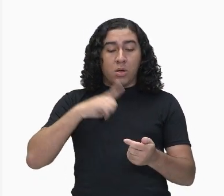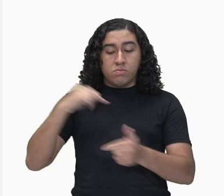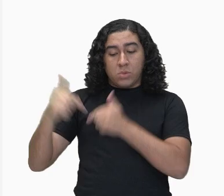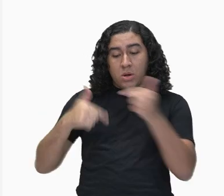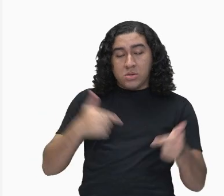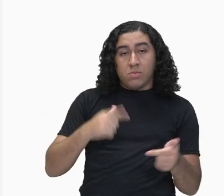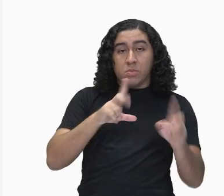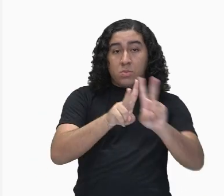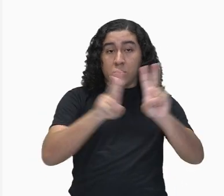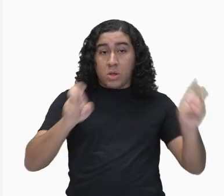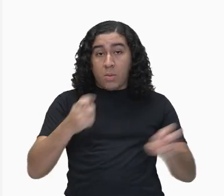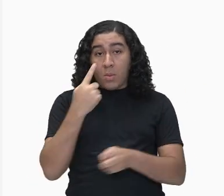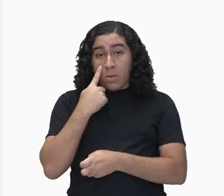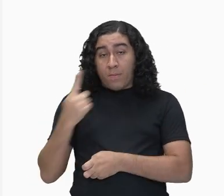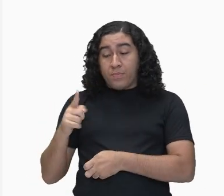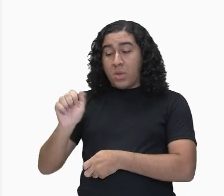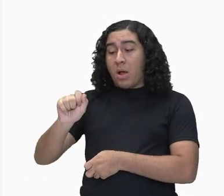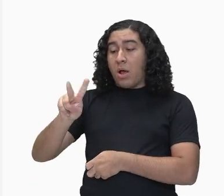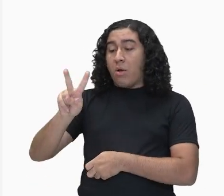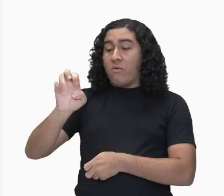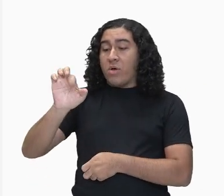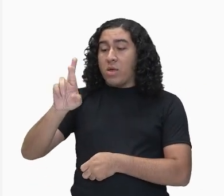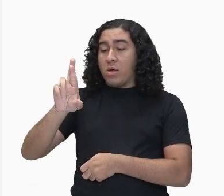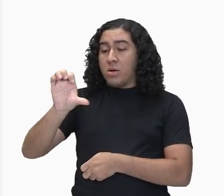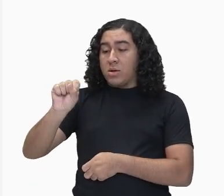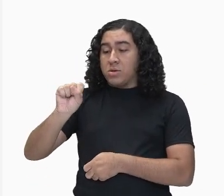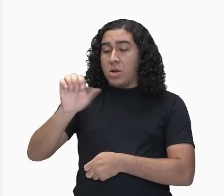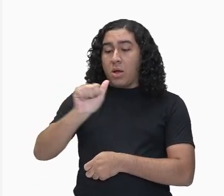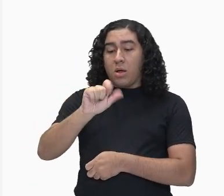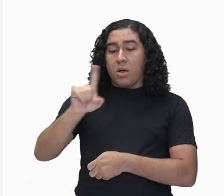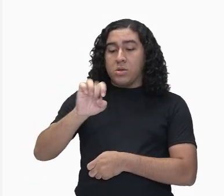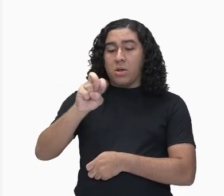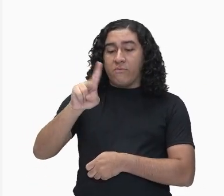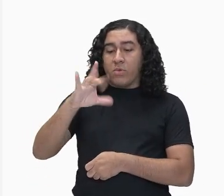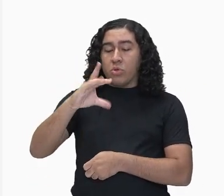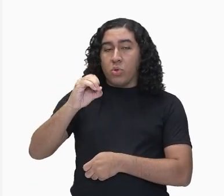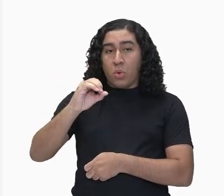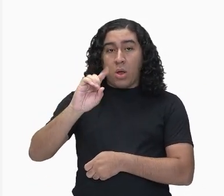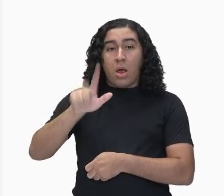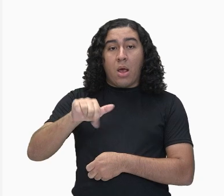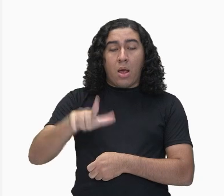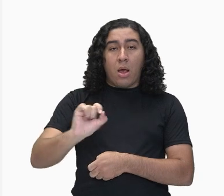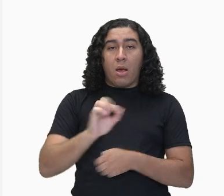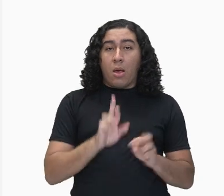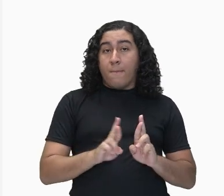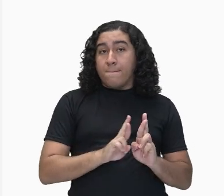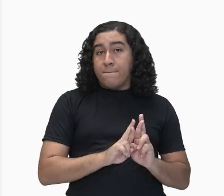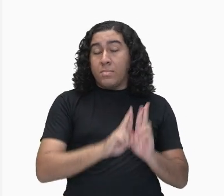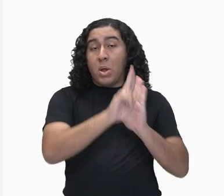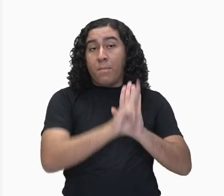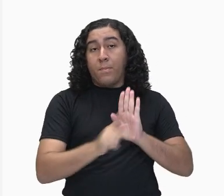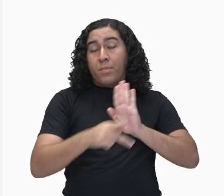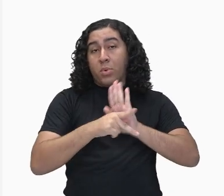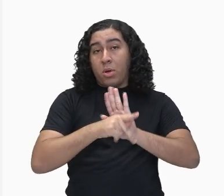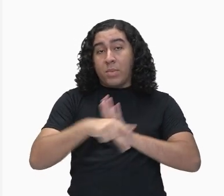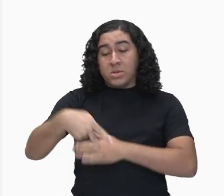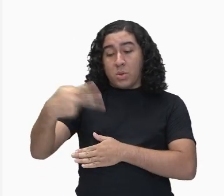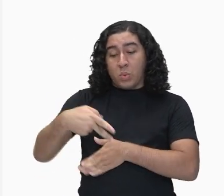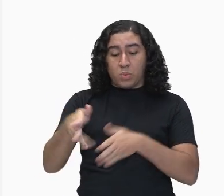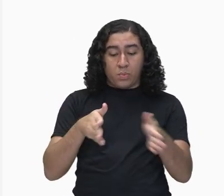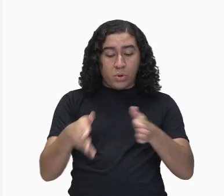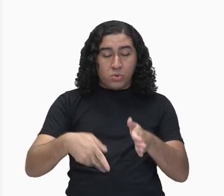de Azevedo, que foi um dos maiores representantes, né, da segunda